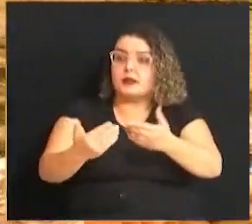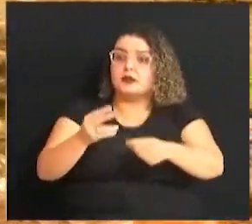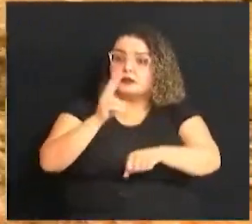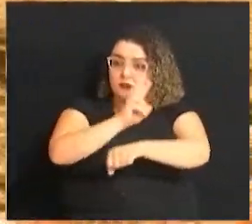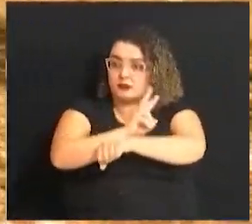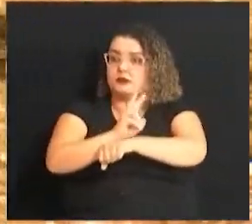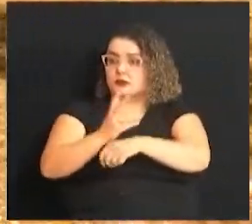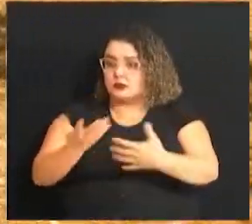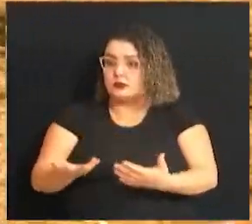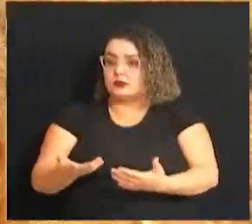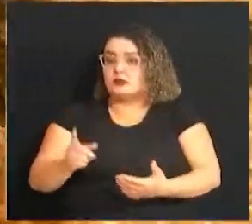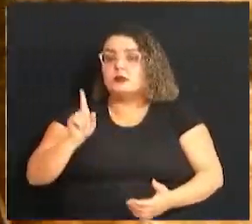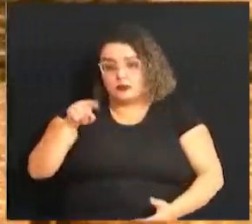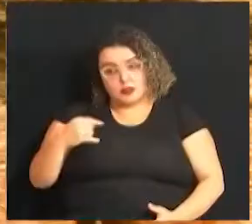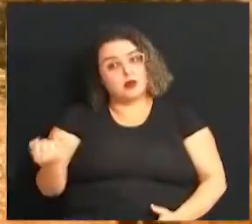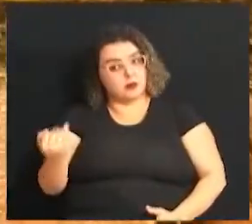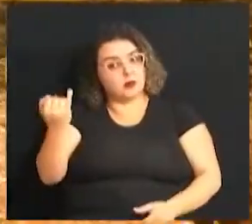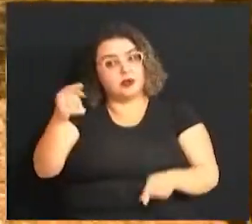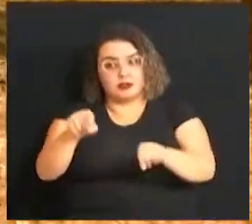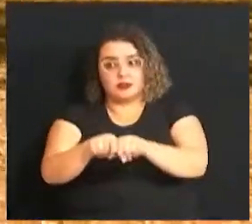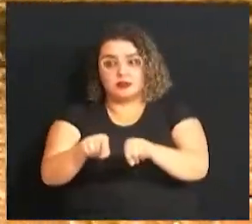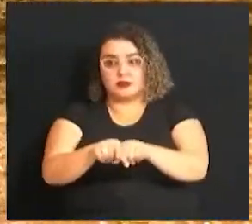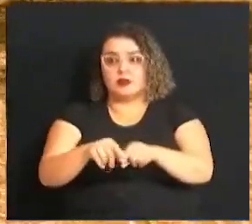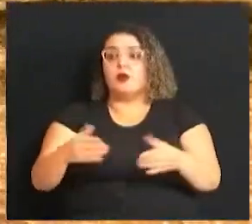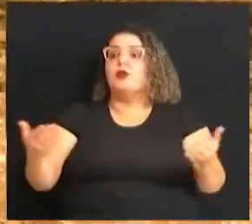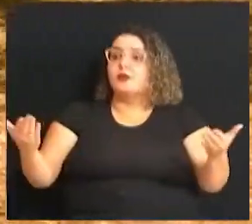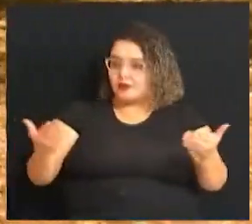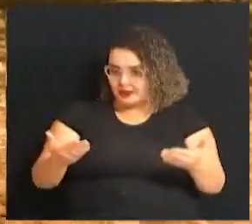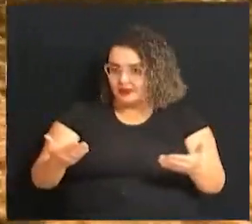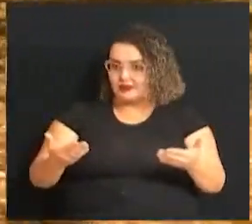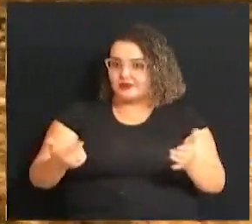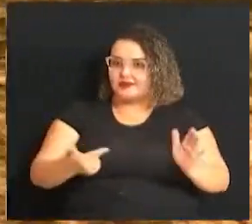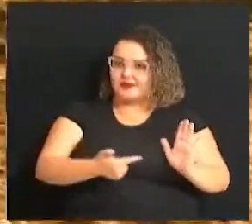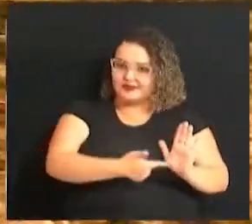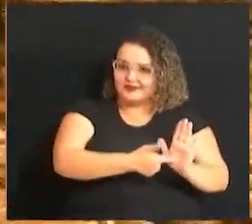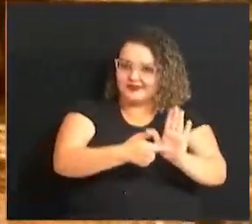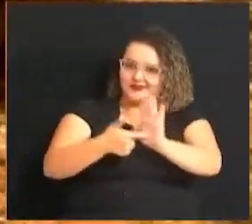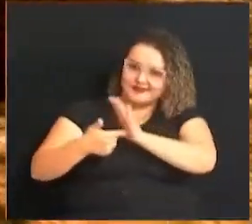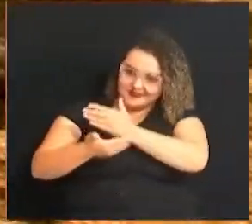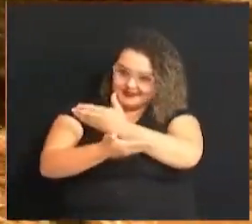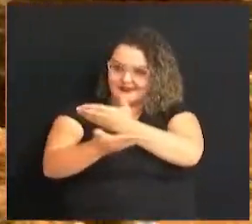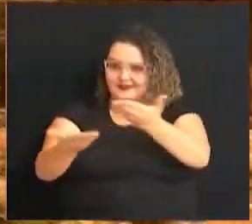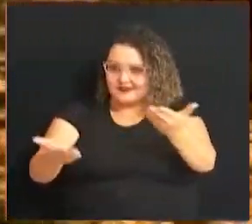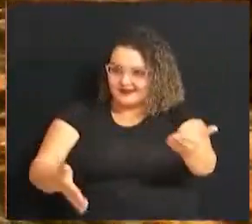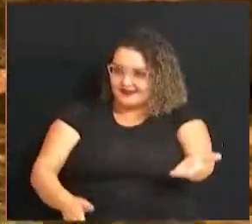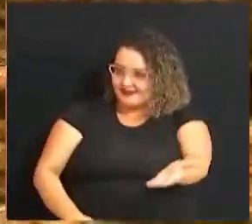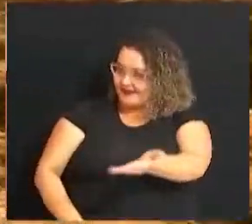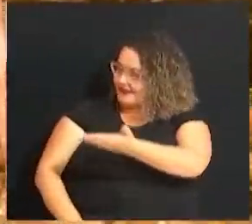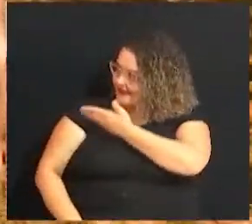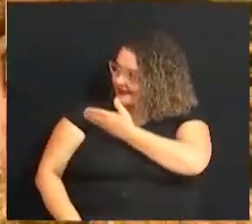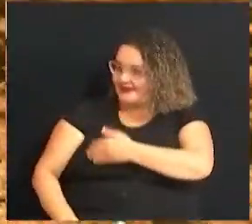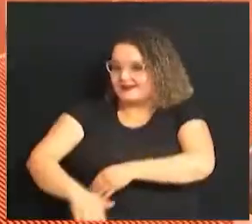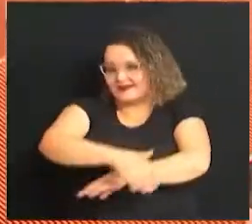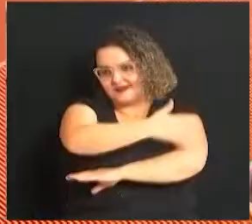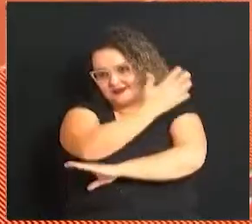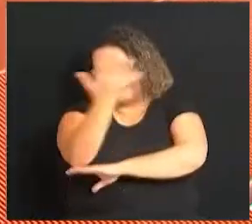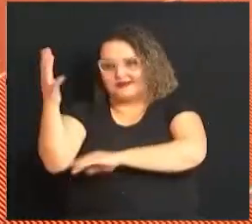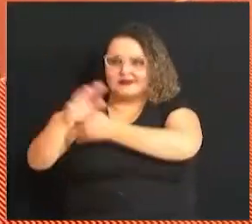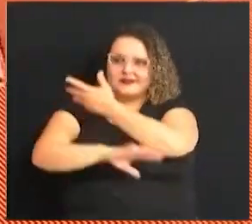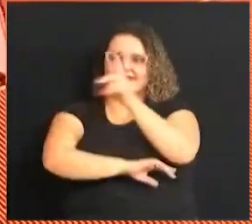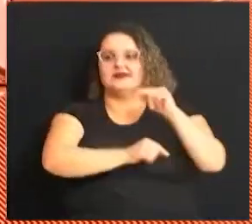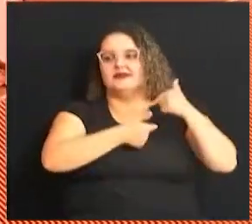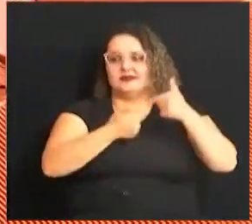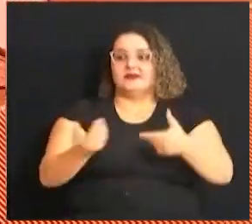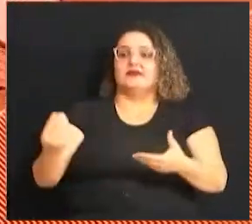que venham a preservá-lo são importantes também. Por isso hoje nós apresentamos para vocês o Bosque